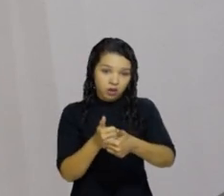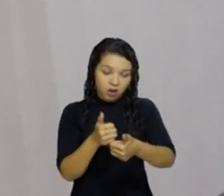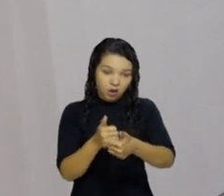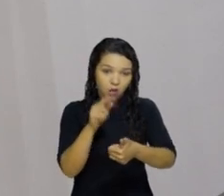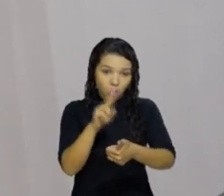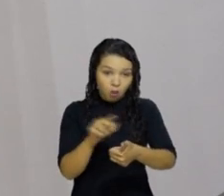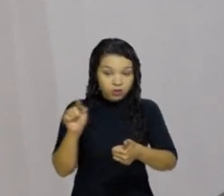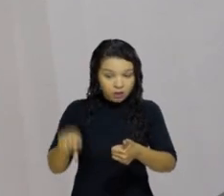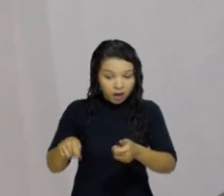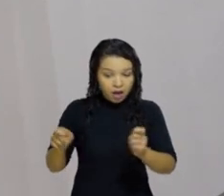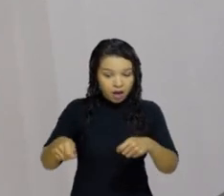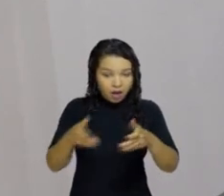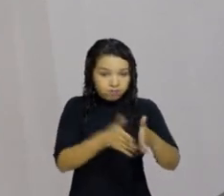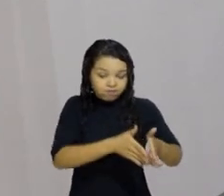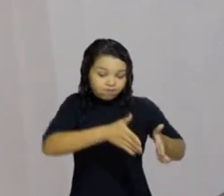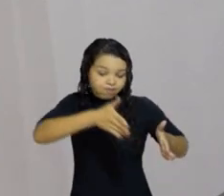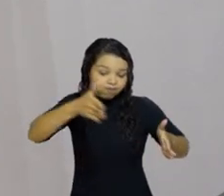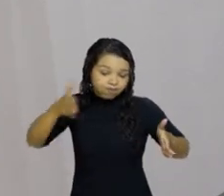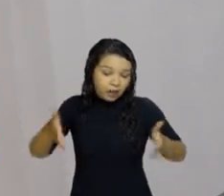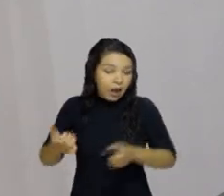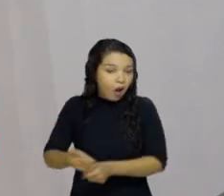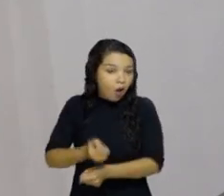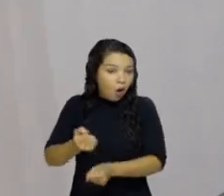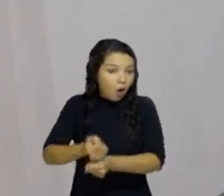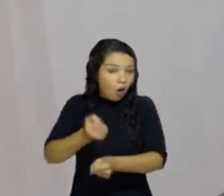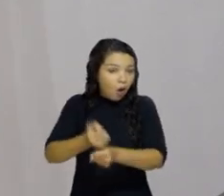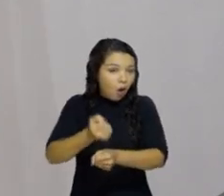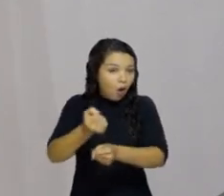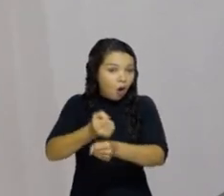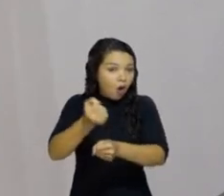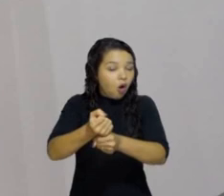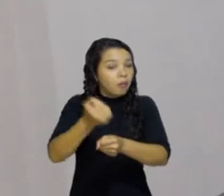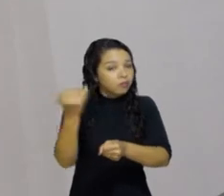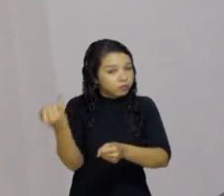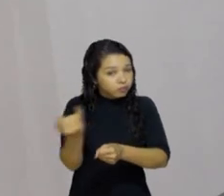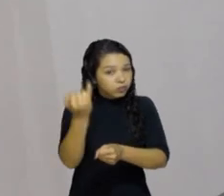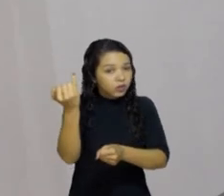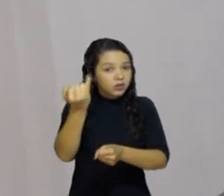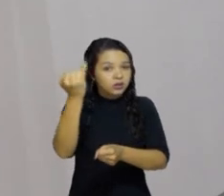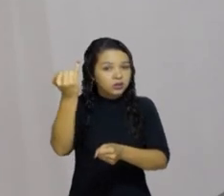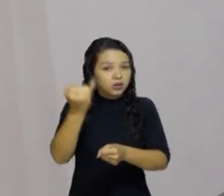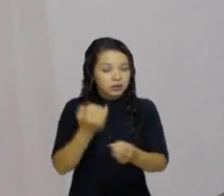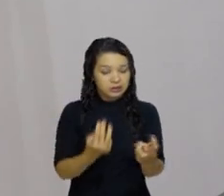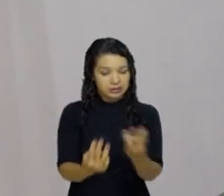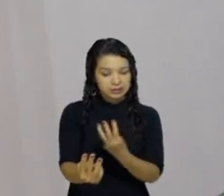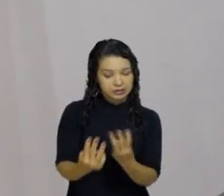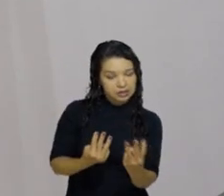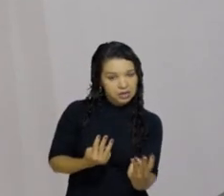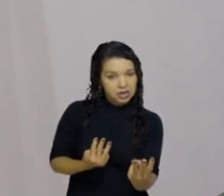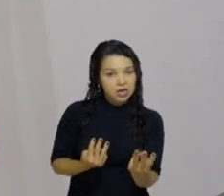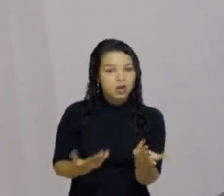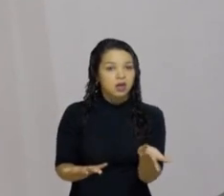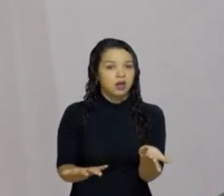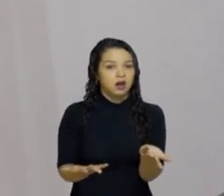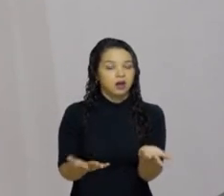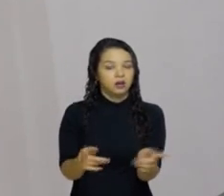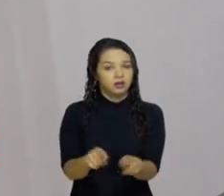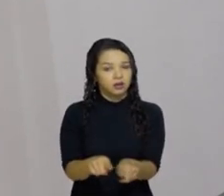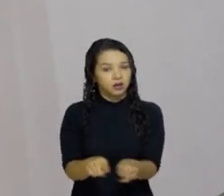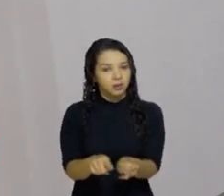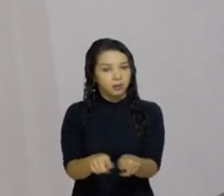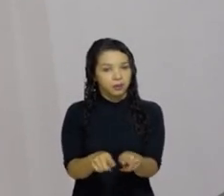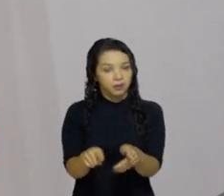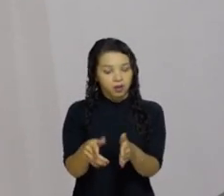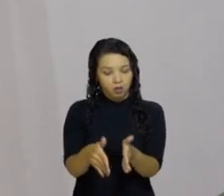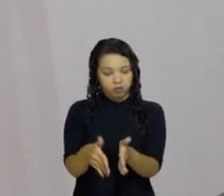Sul, que possa realizar as obras importantes para a nossa região, como as terceiras faixas, como as marginais que